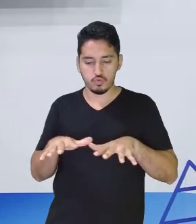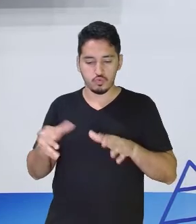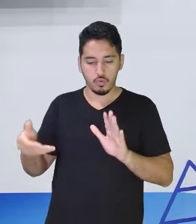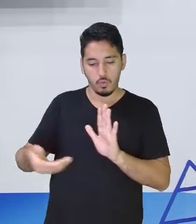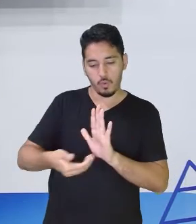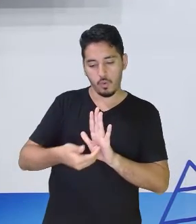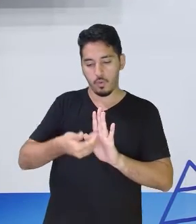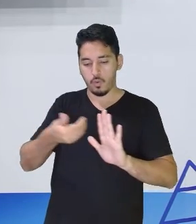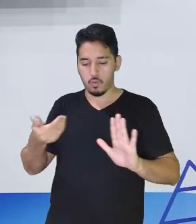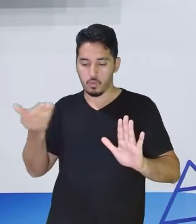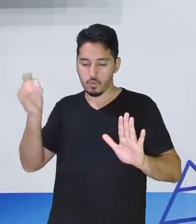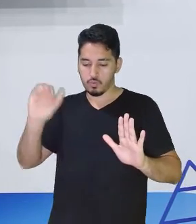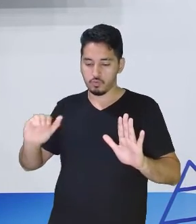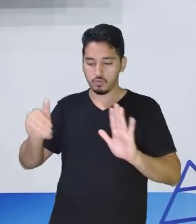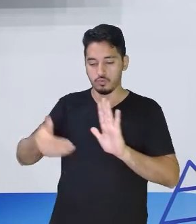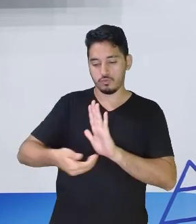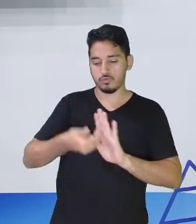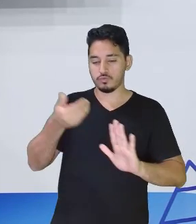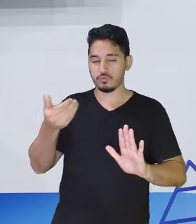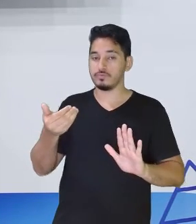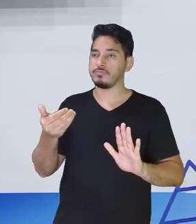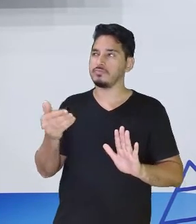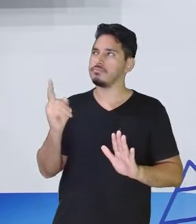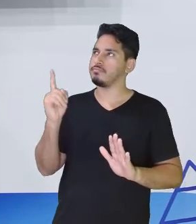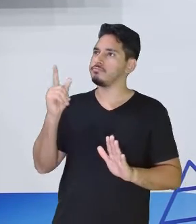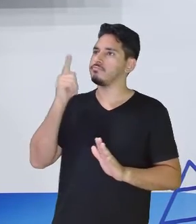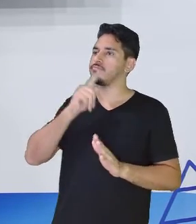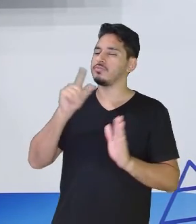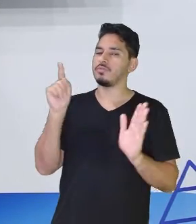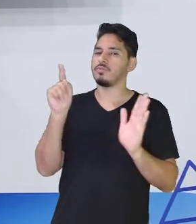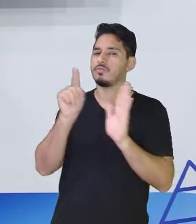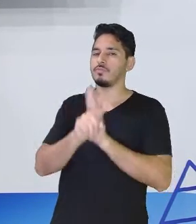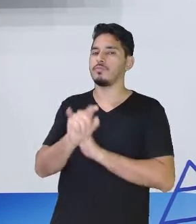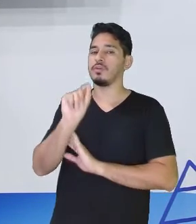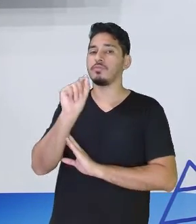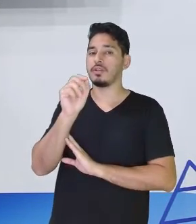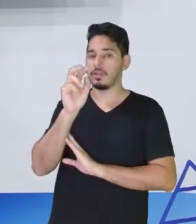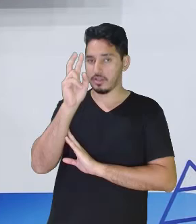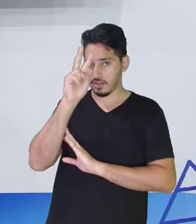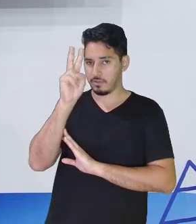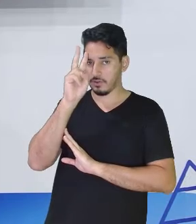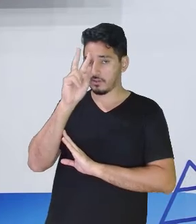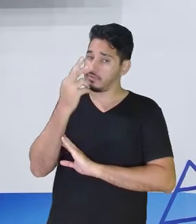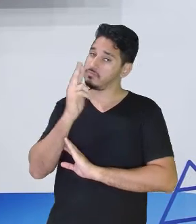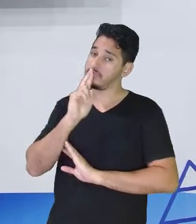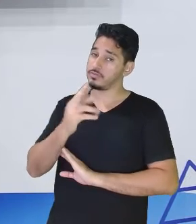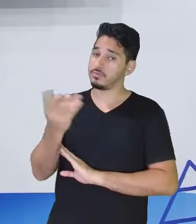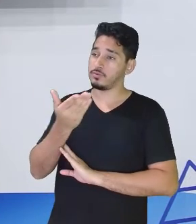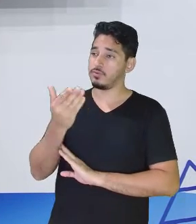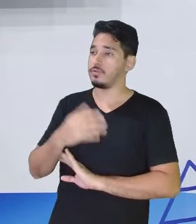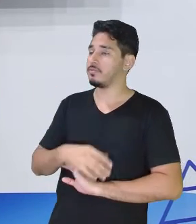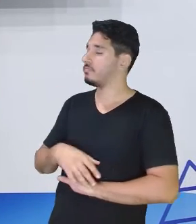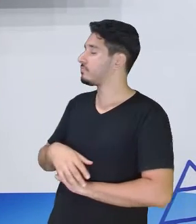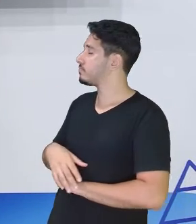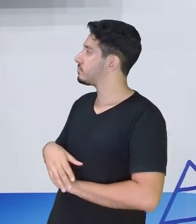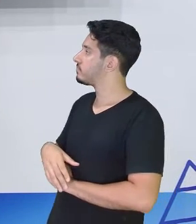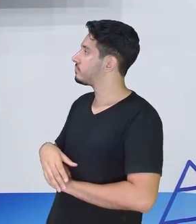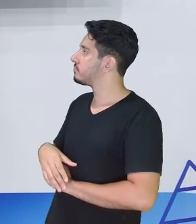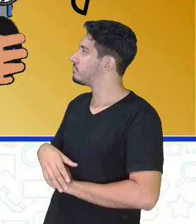esse trabalho. Então, aqui a gente responde a primeira, de onde vem o sal de cozinha. E vamos